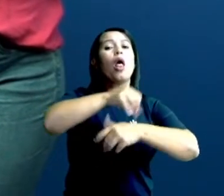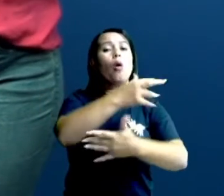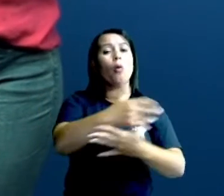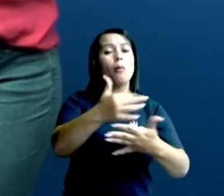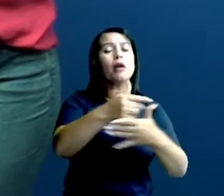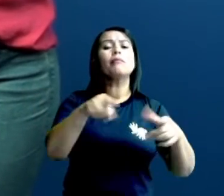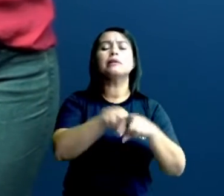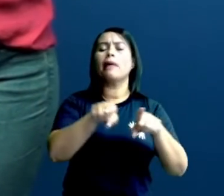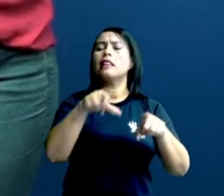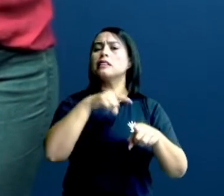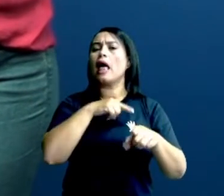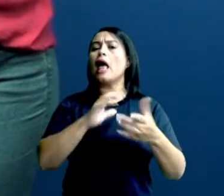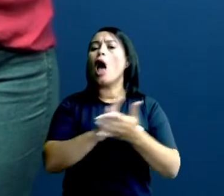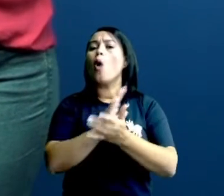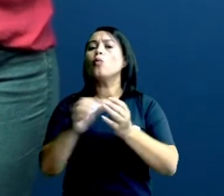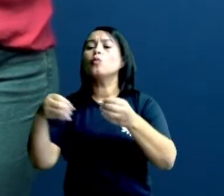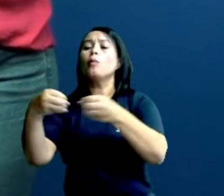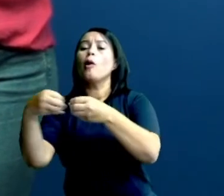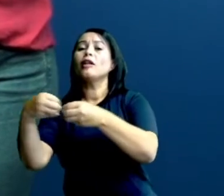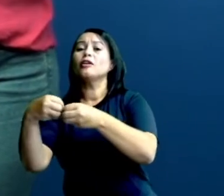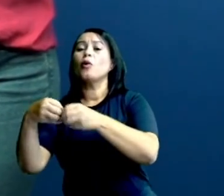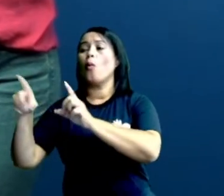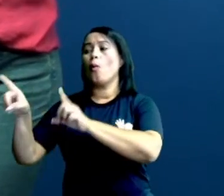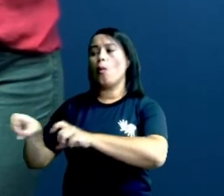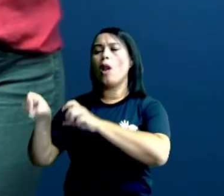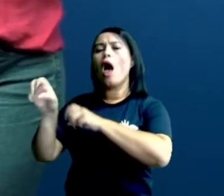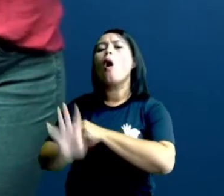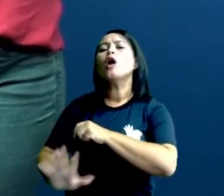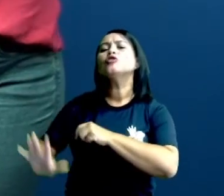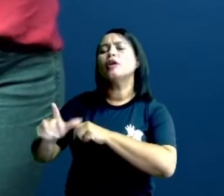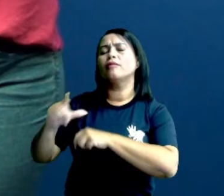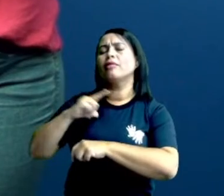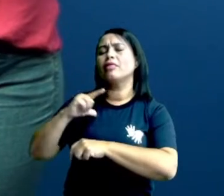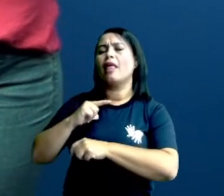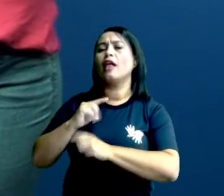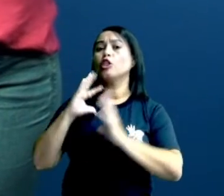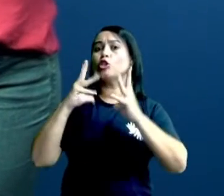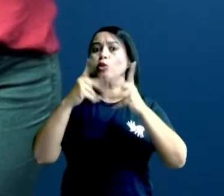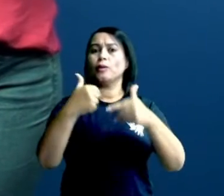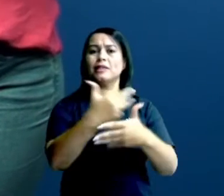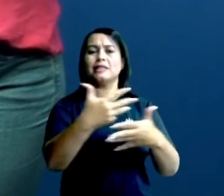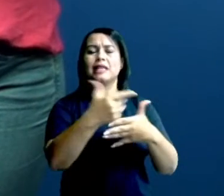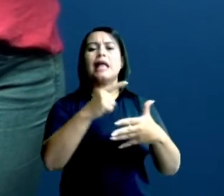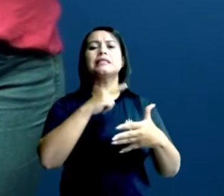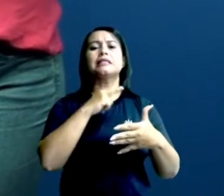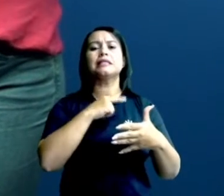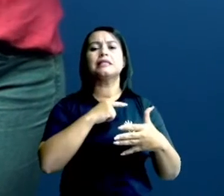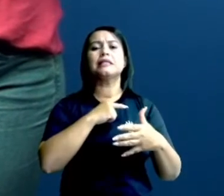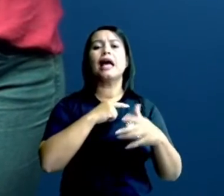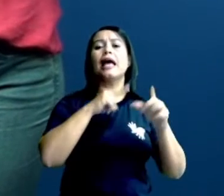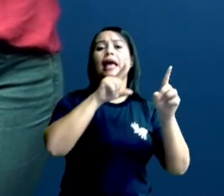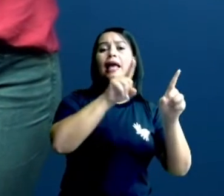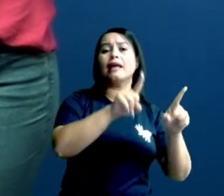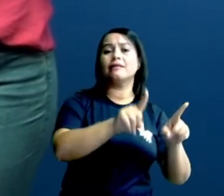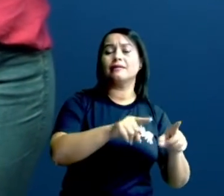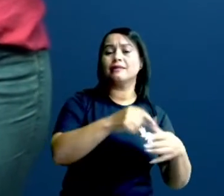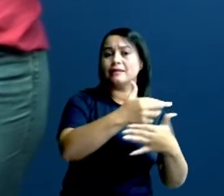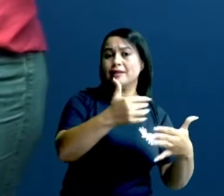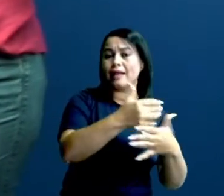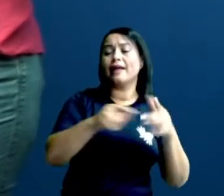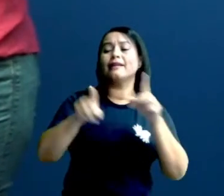a região rural, certo? Todas as cidades, elas são complementares, rural e urbano se